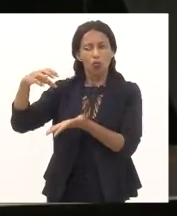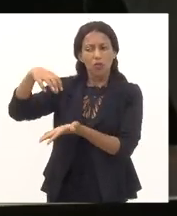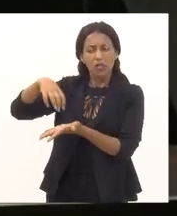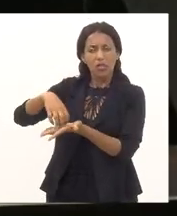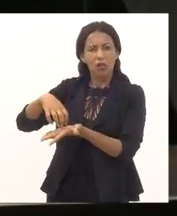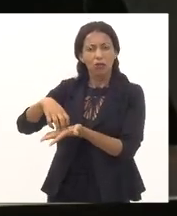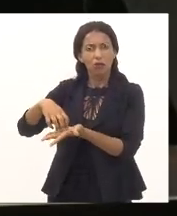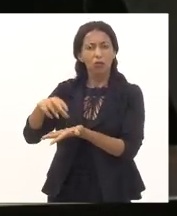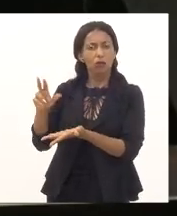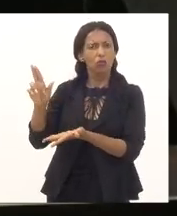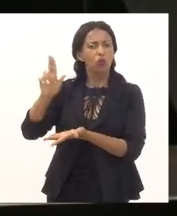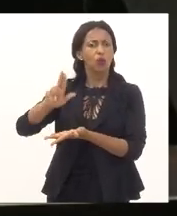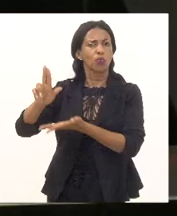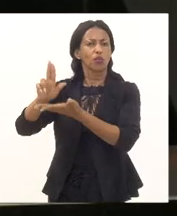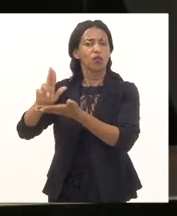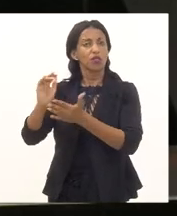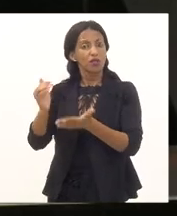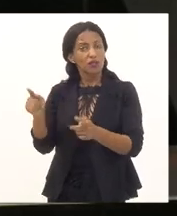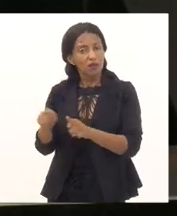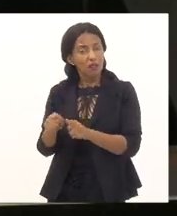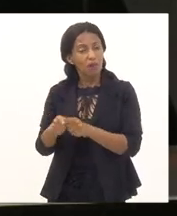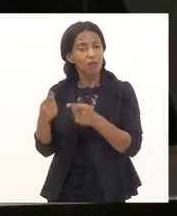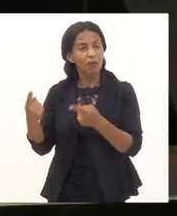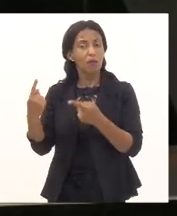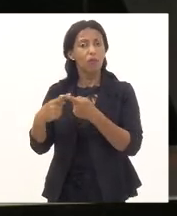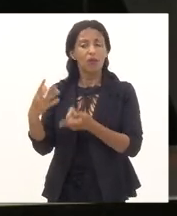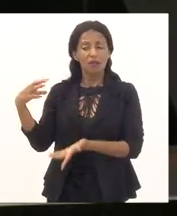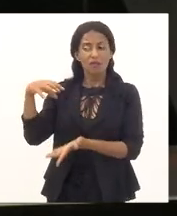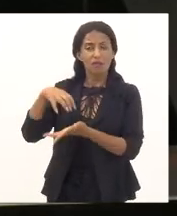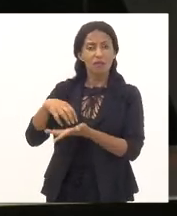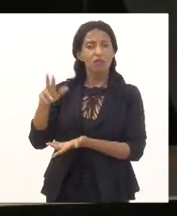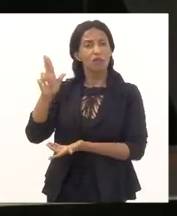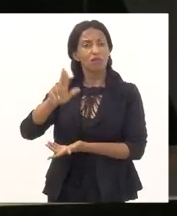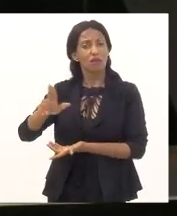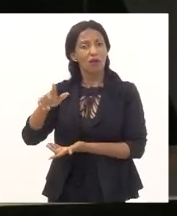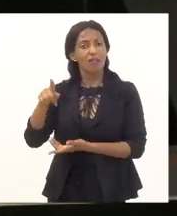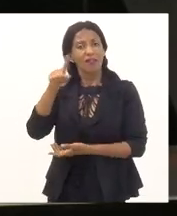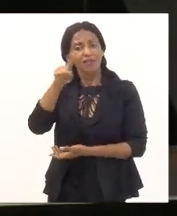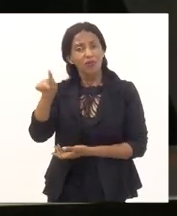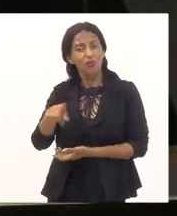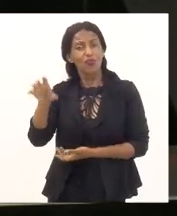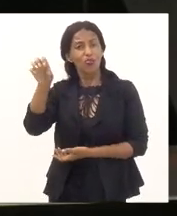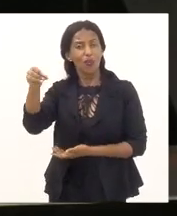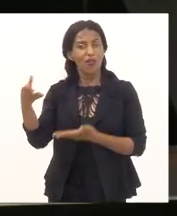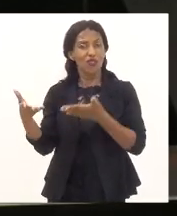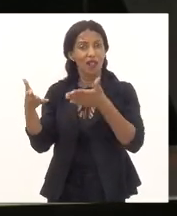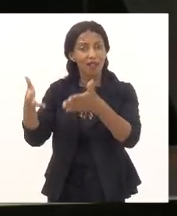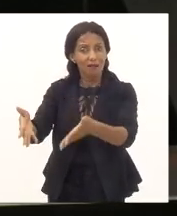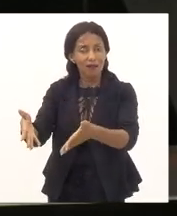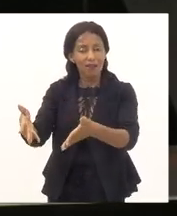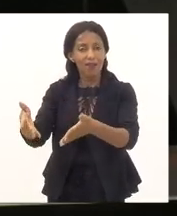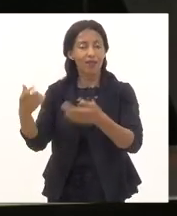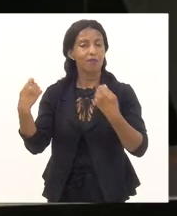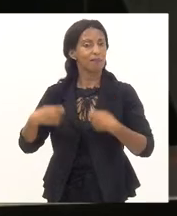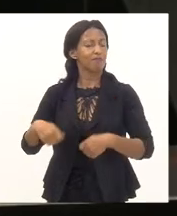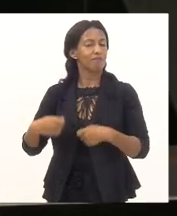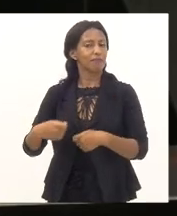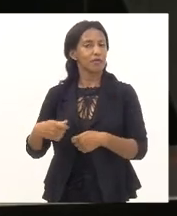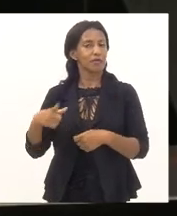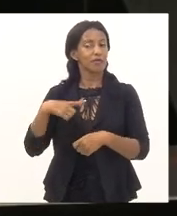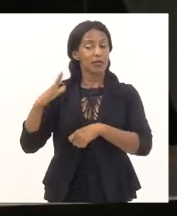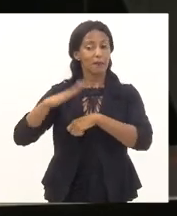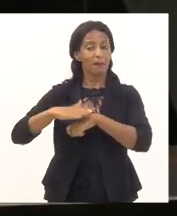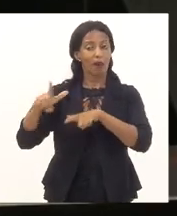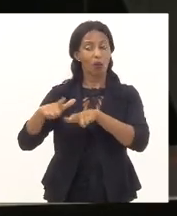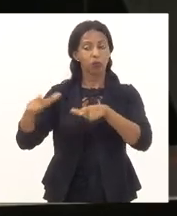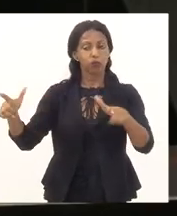universitário? Já, sobretudo, porque esse centro universitário está na Zona Oeste, e ali na Zona Oeste que a gente tem a